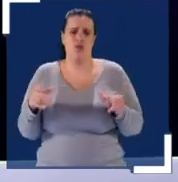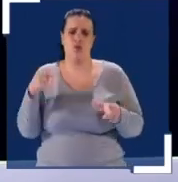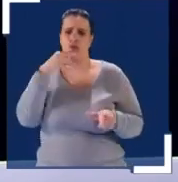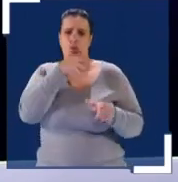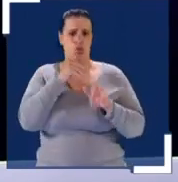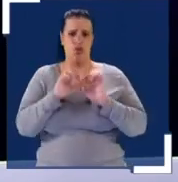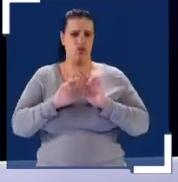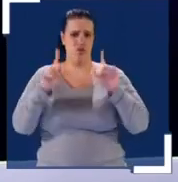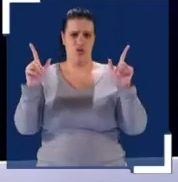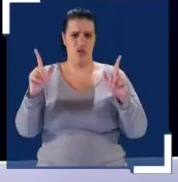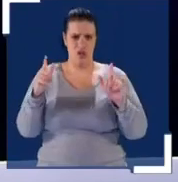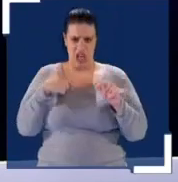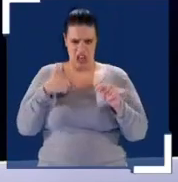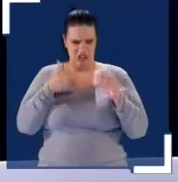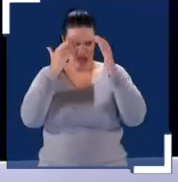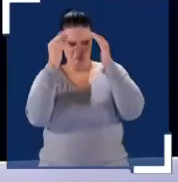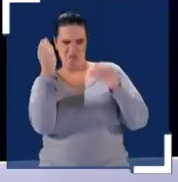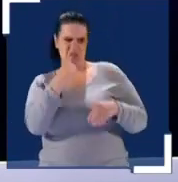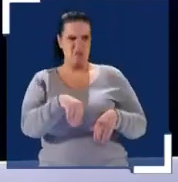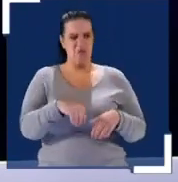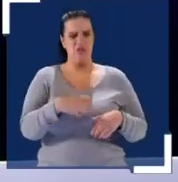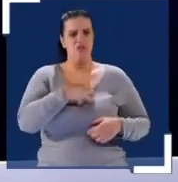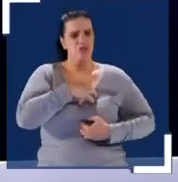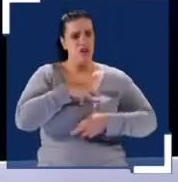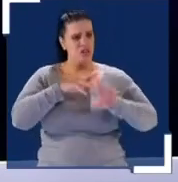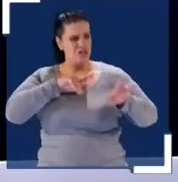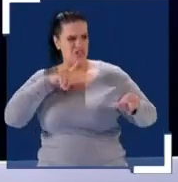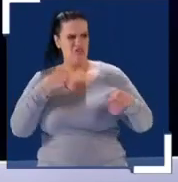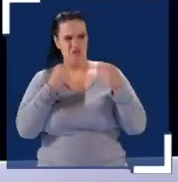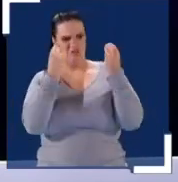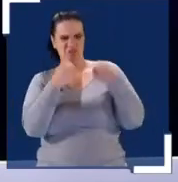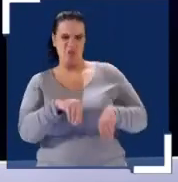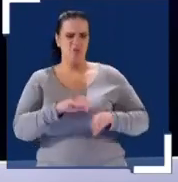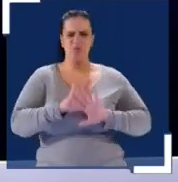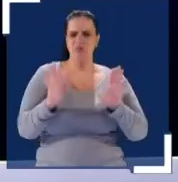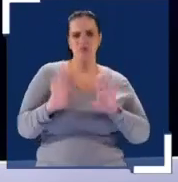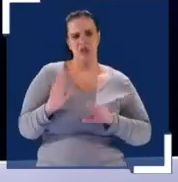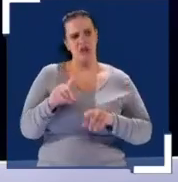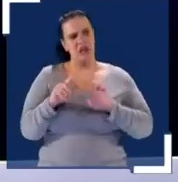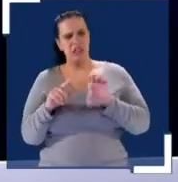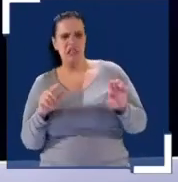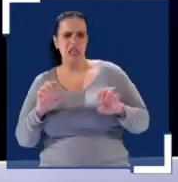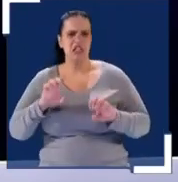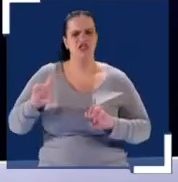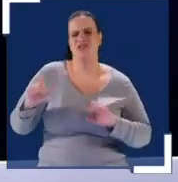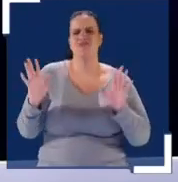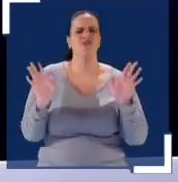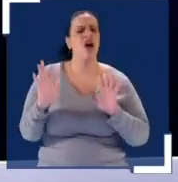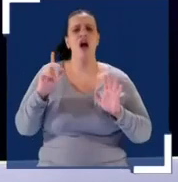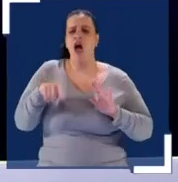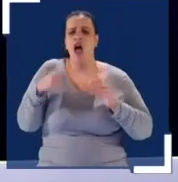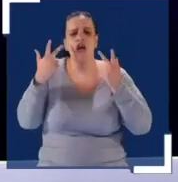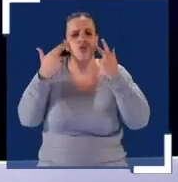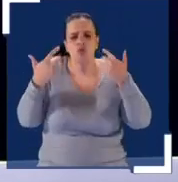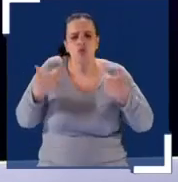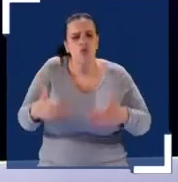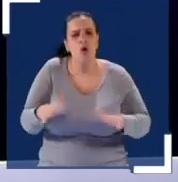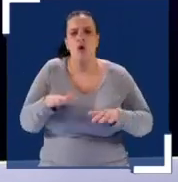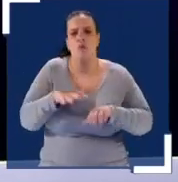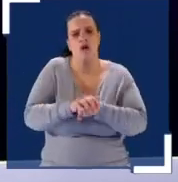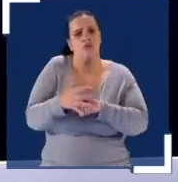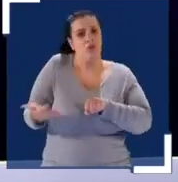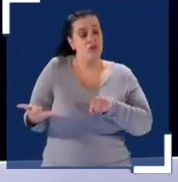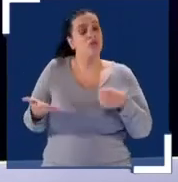distintas. Eu não desrespeito as pessoas que têm sentimentos diferentes dos meus, mais à esquerda. Isso faz parte do jogo democrático. Para isso,